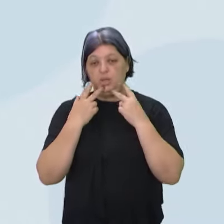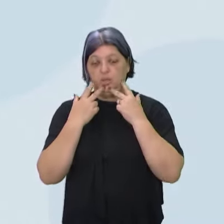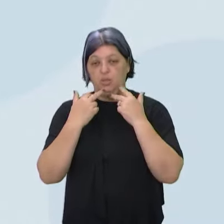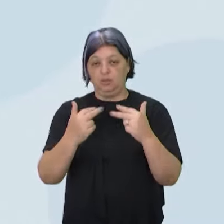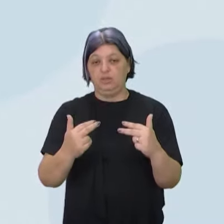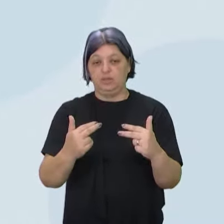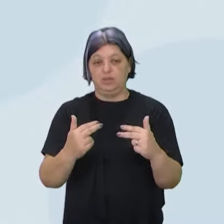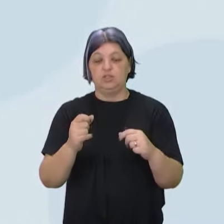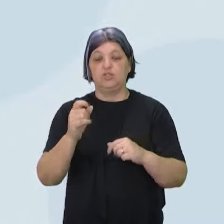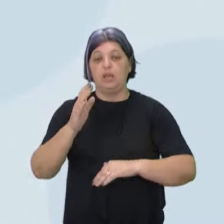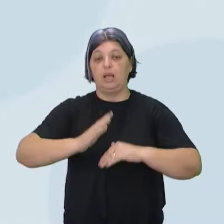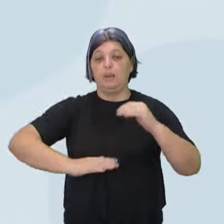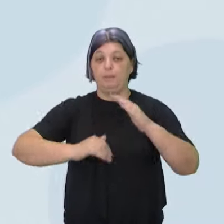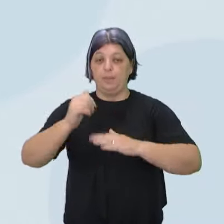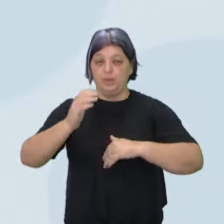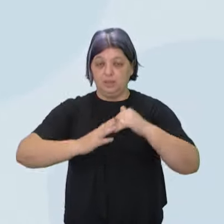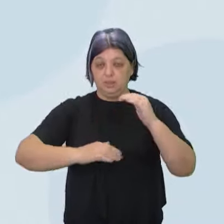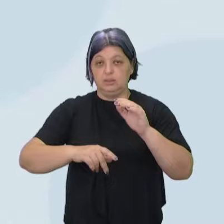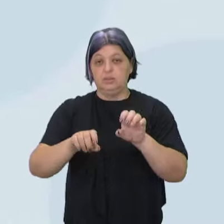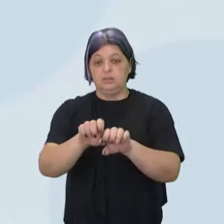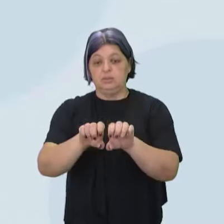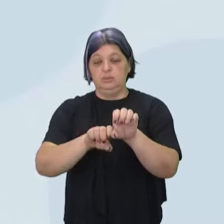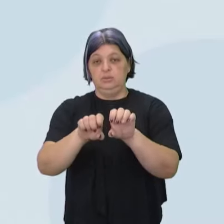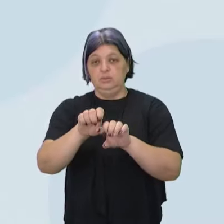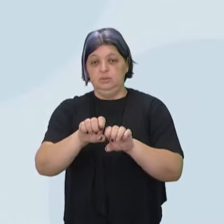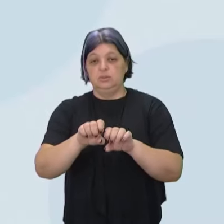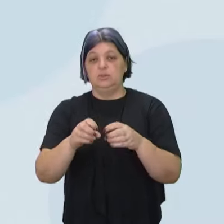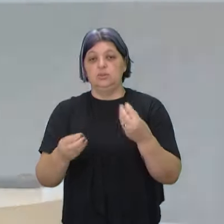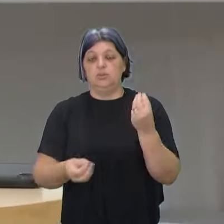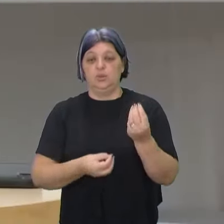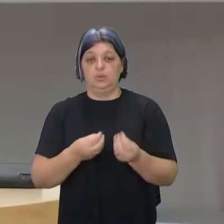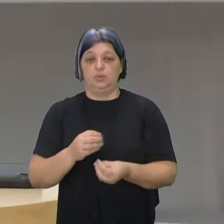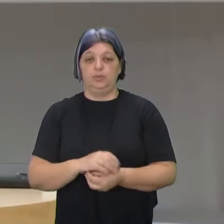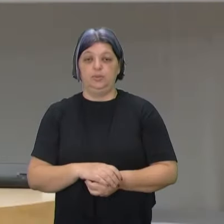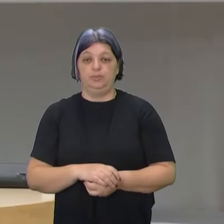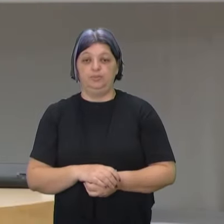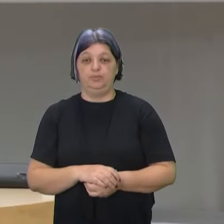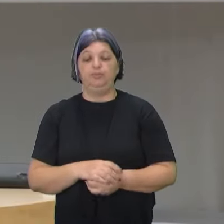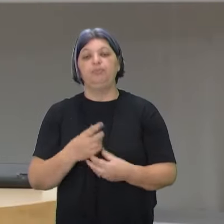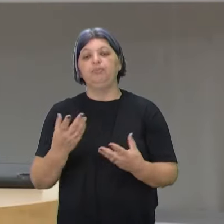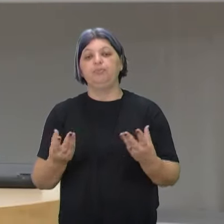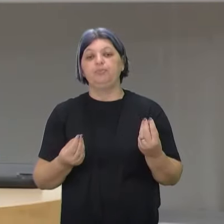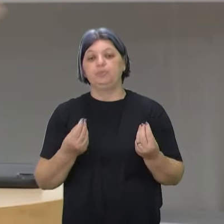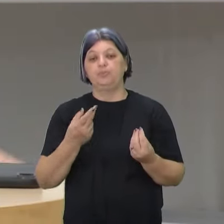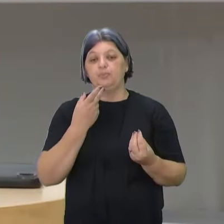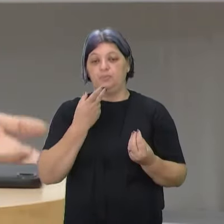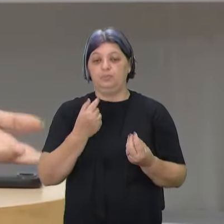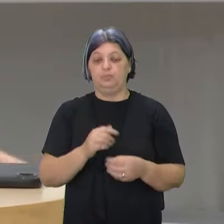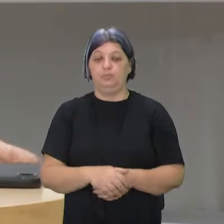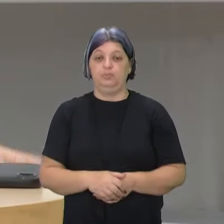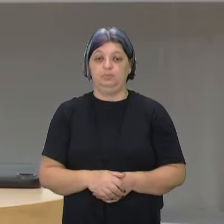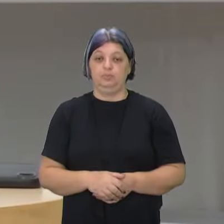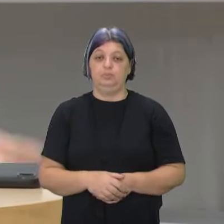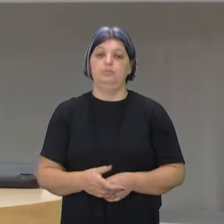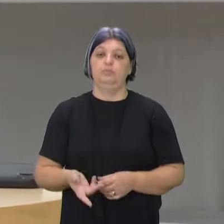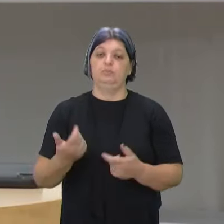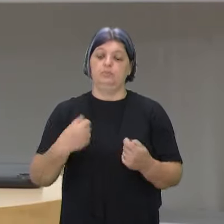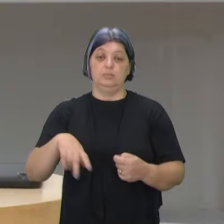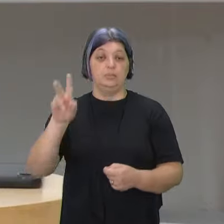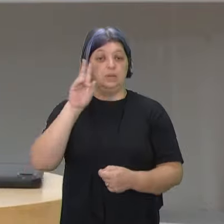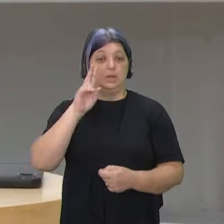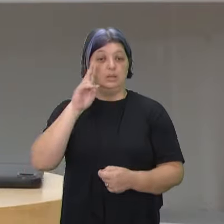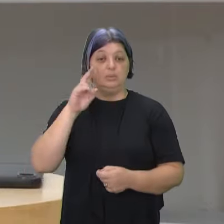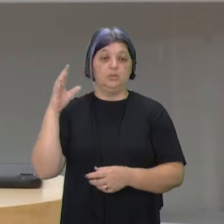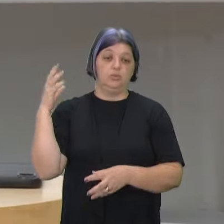né, que são as habilidades dos eixos estruturantes. Então, antes de eu falar das habilidades dos eixos estruturantes, vamos, né, relembrar quais